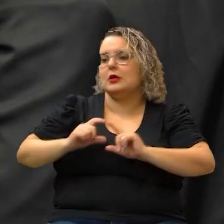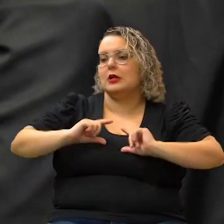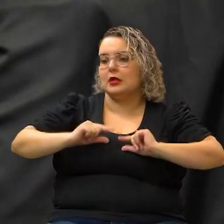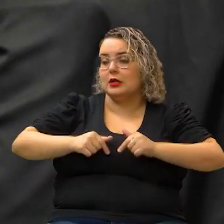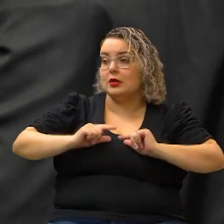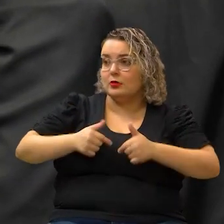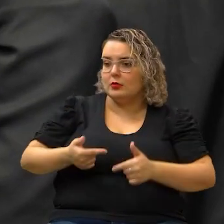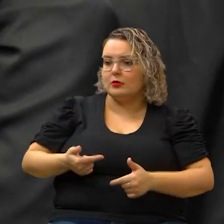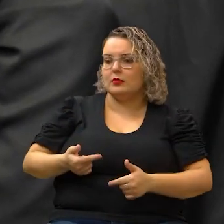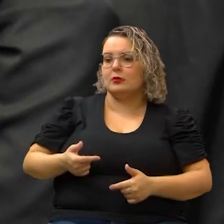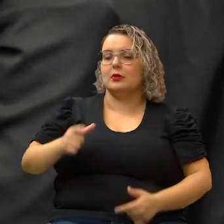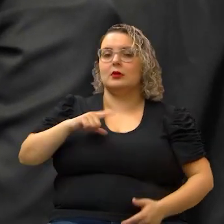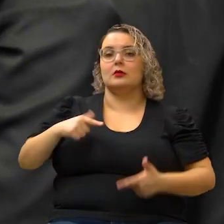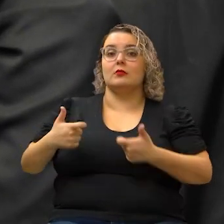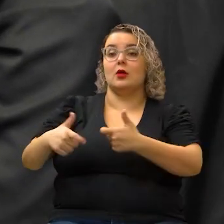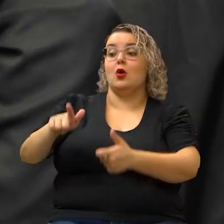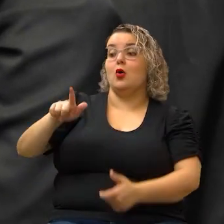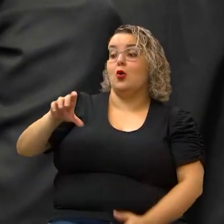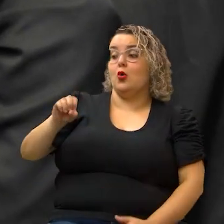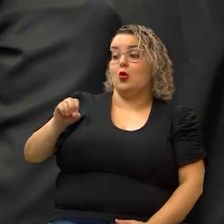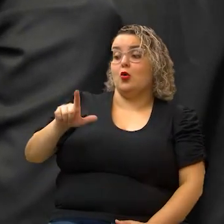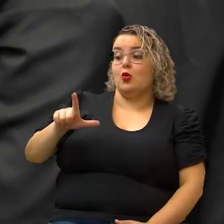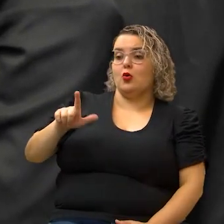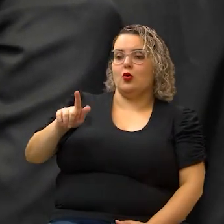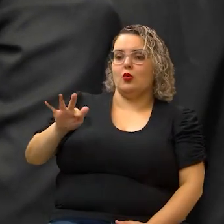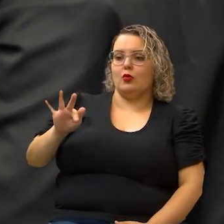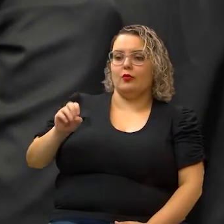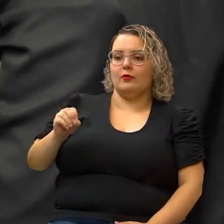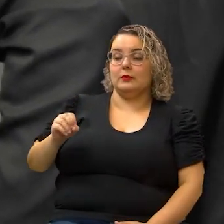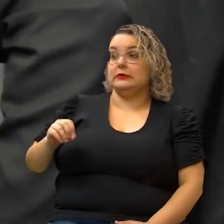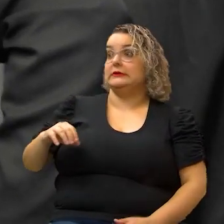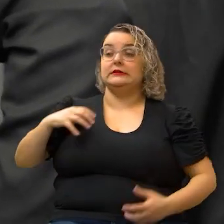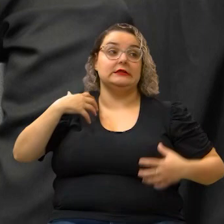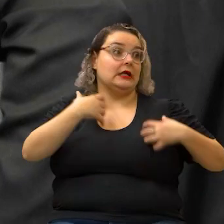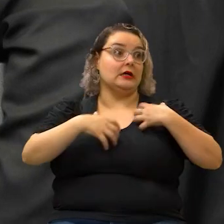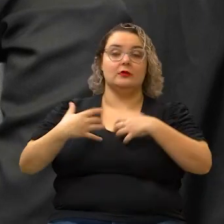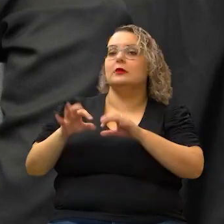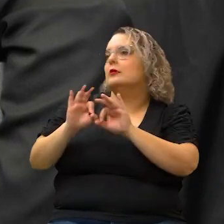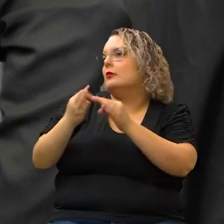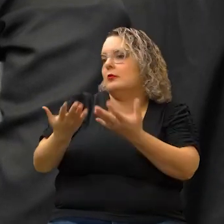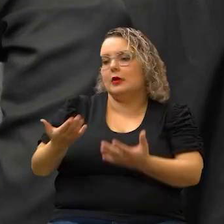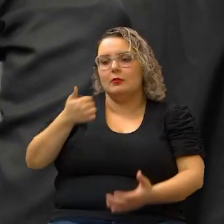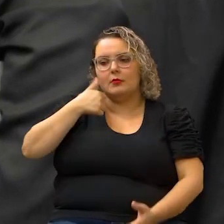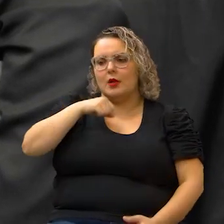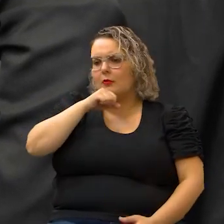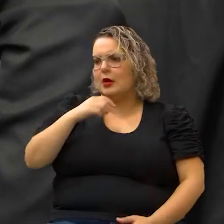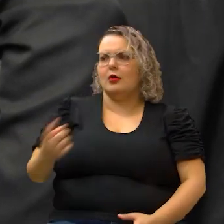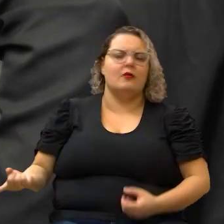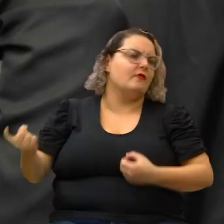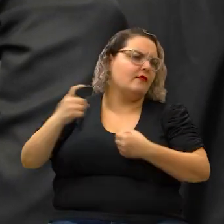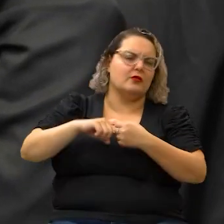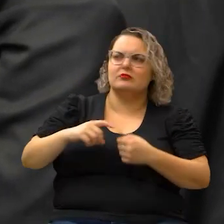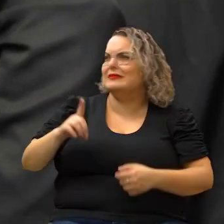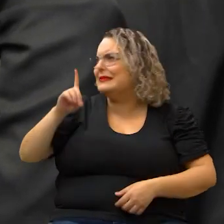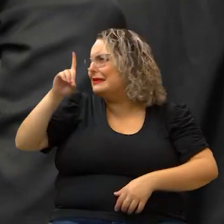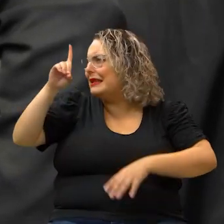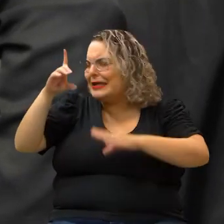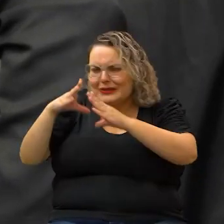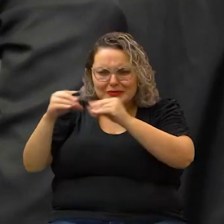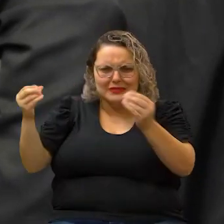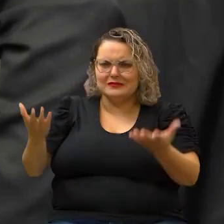Israel, ocorreu a Guerra do Golfo. Aí o desespero geral da família, né? Minha mãe, não, você tem que voltar, Deus me livre, você vai